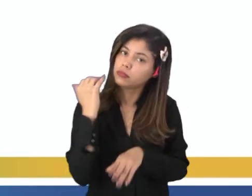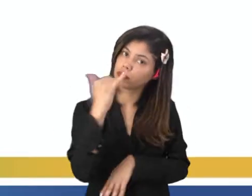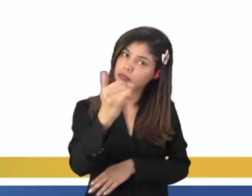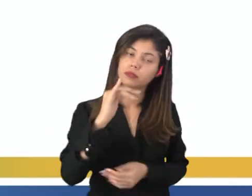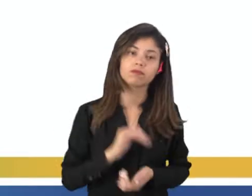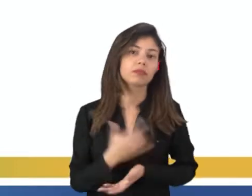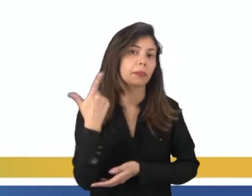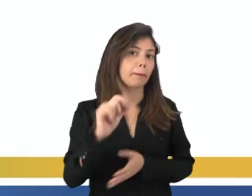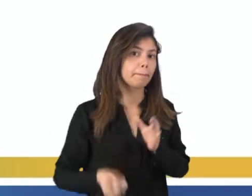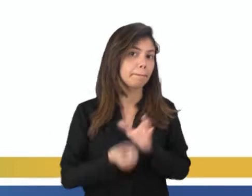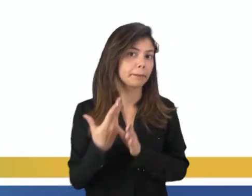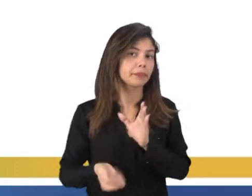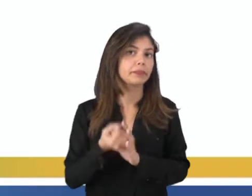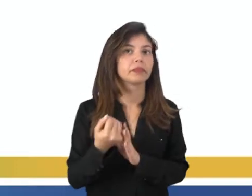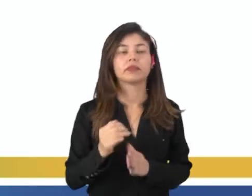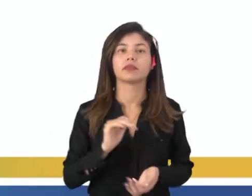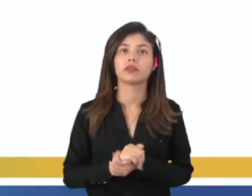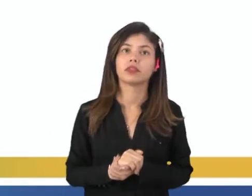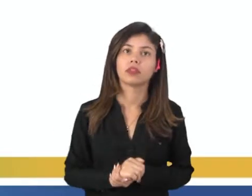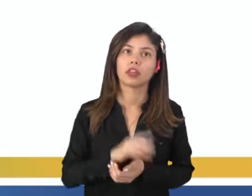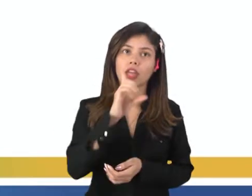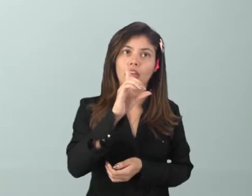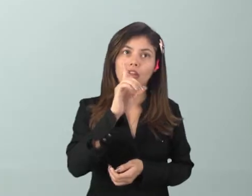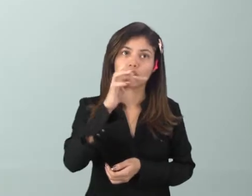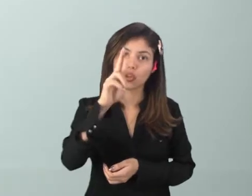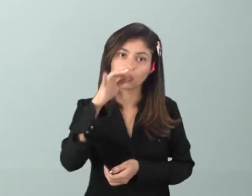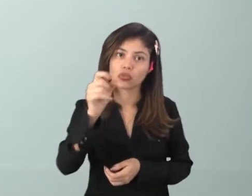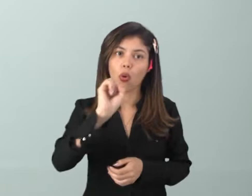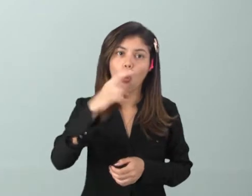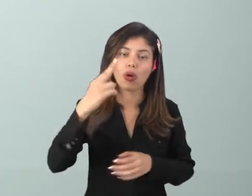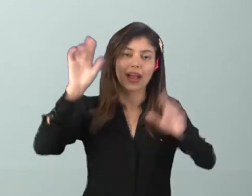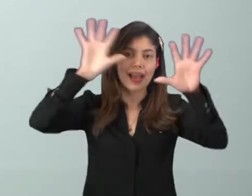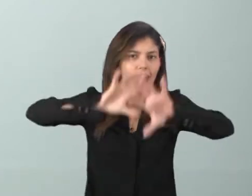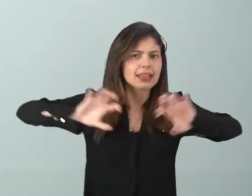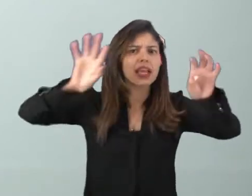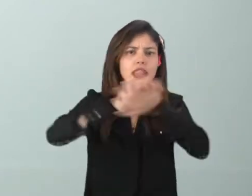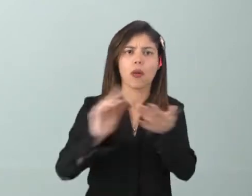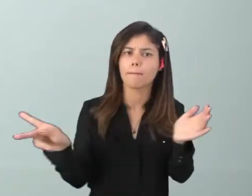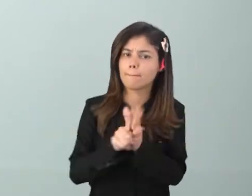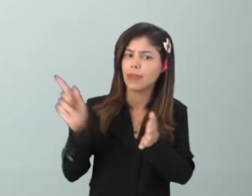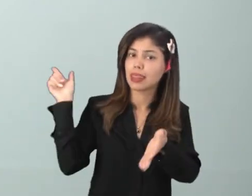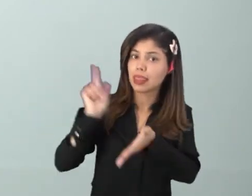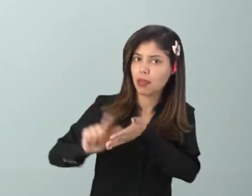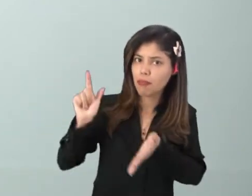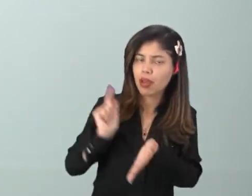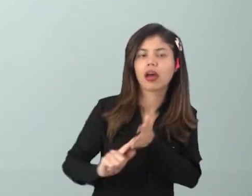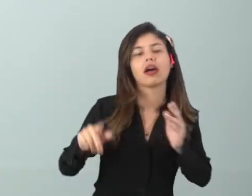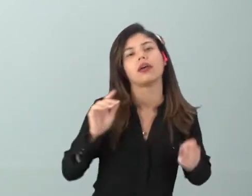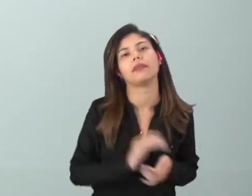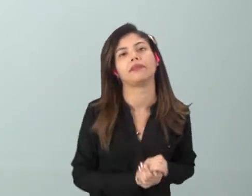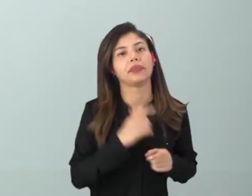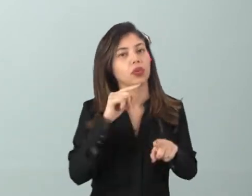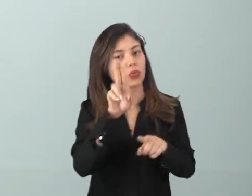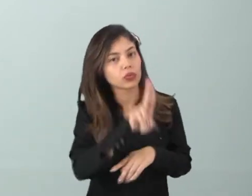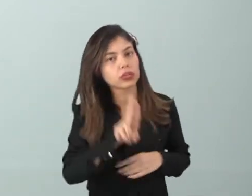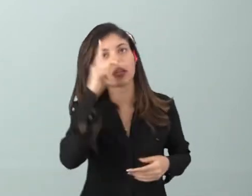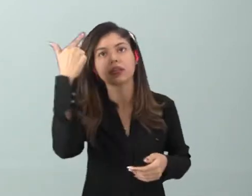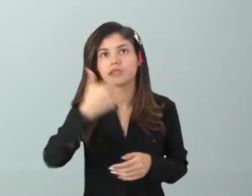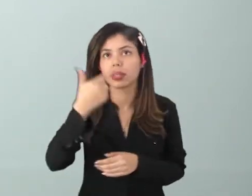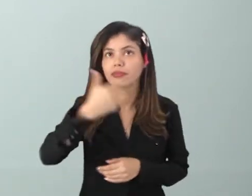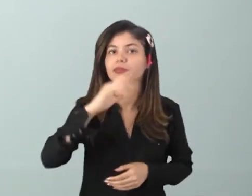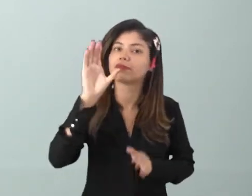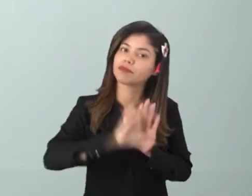não produz dejetos tóxicos e nem gases. Então ela é considerada um tipo de energia limpa, utilizando aquele